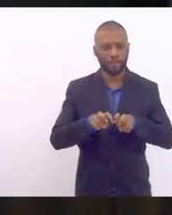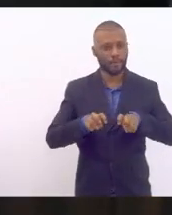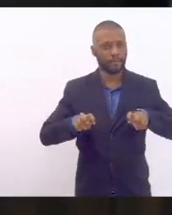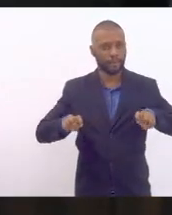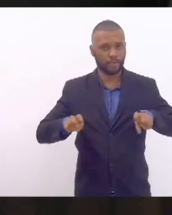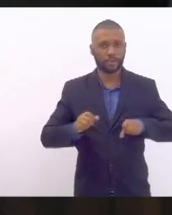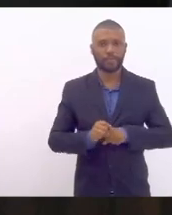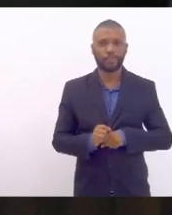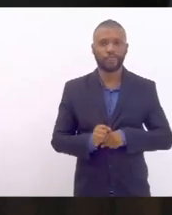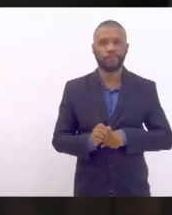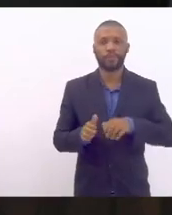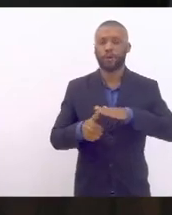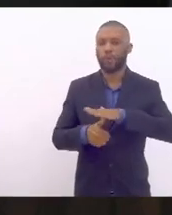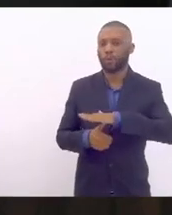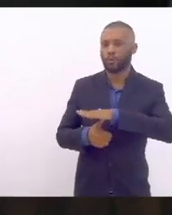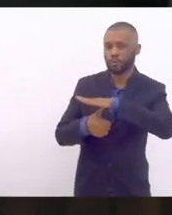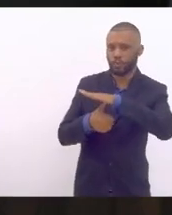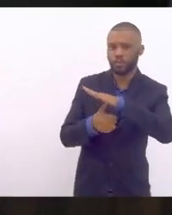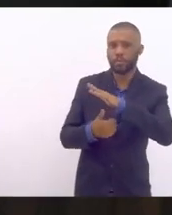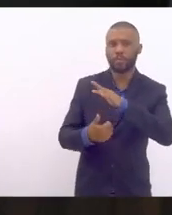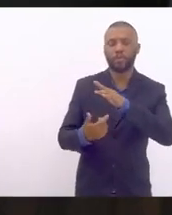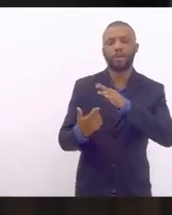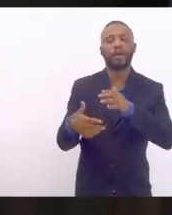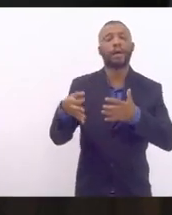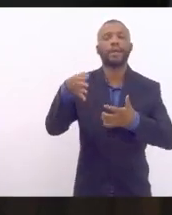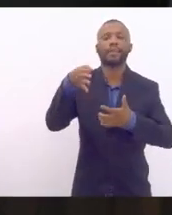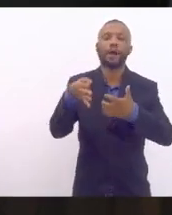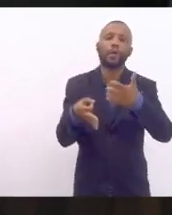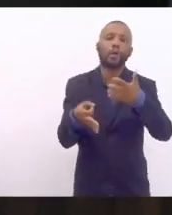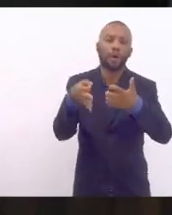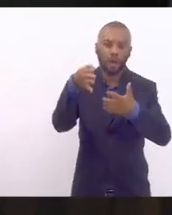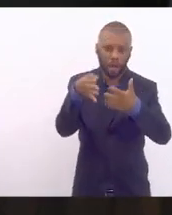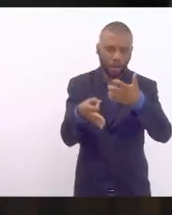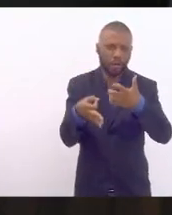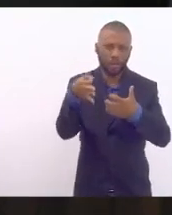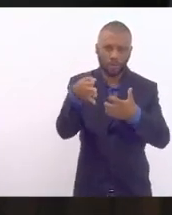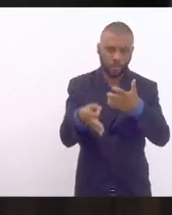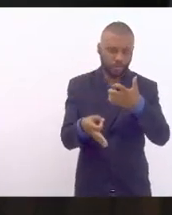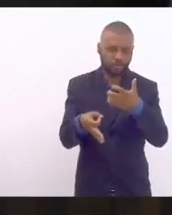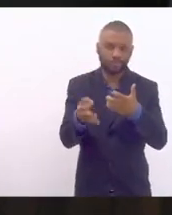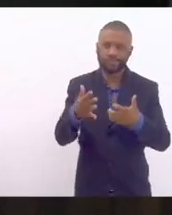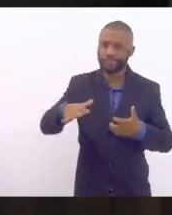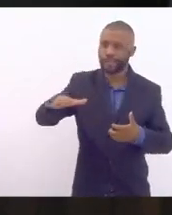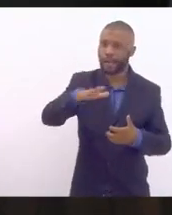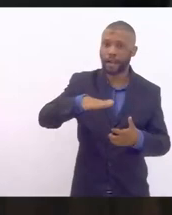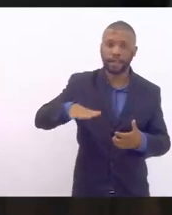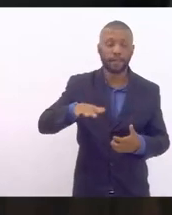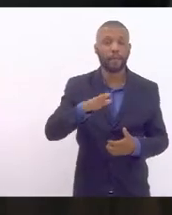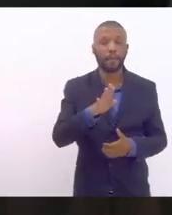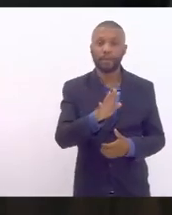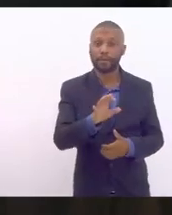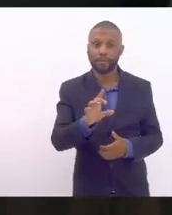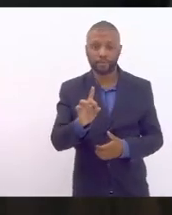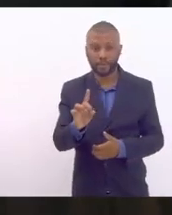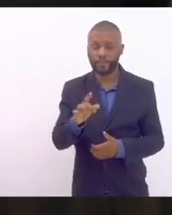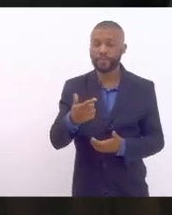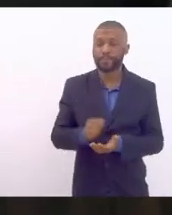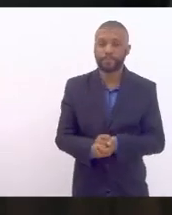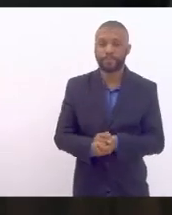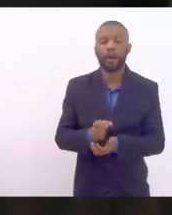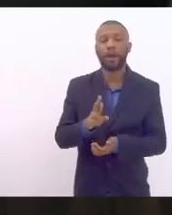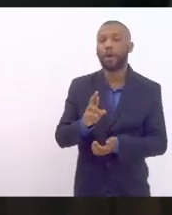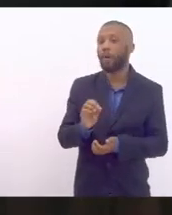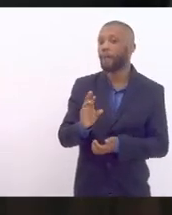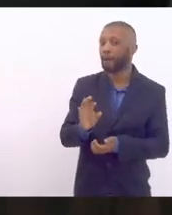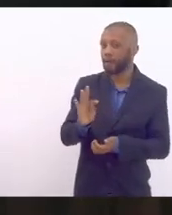o reitor da Universidade Federal Rural do Rio de Janeiro na nossa querida Baixada Fluminense Roberto de Souza